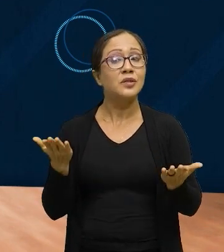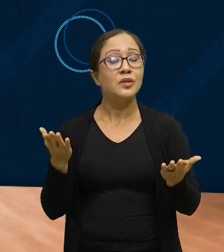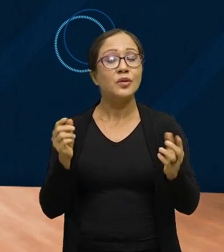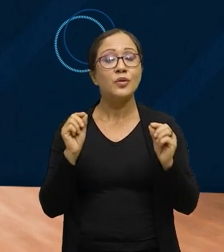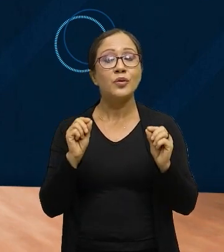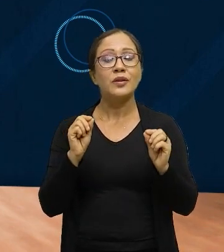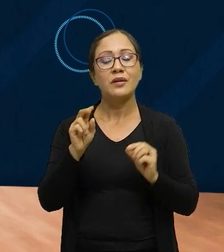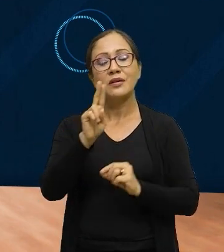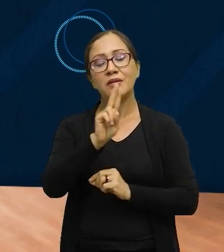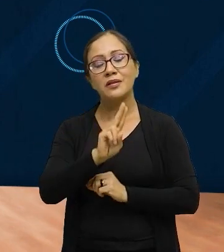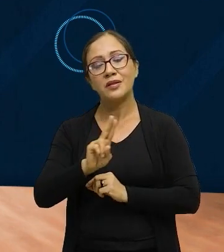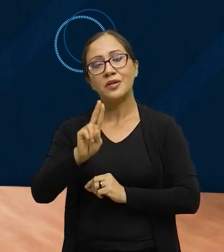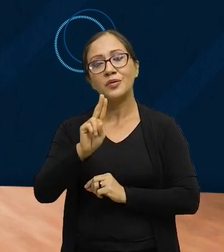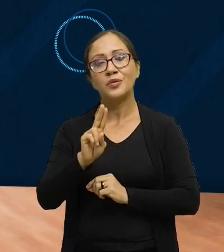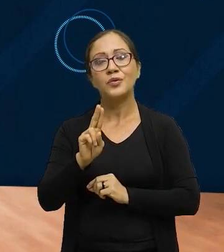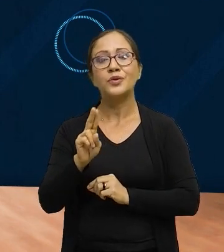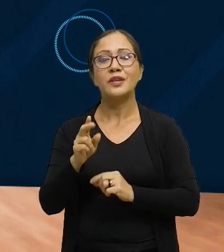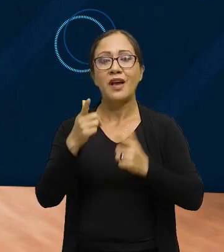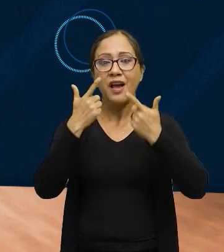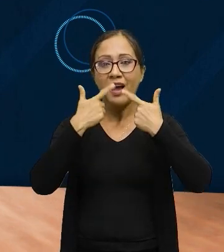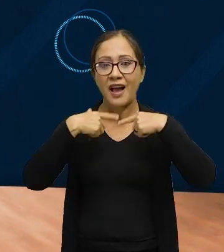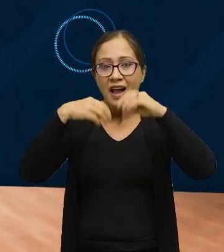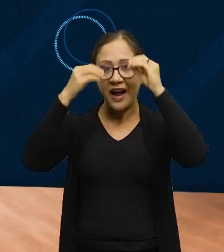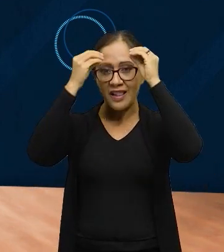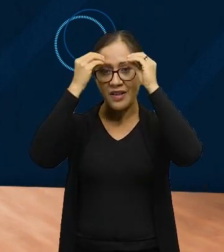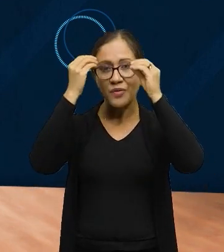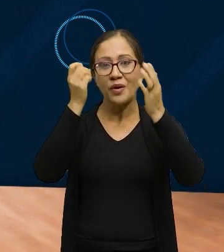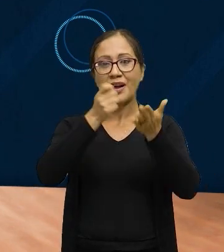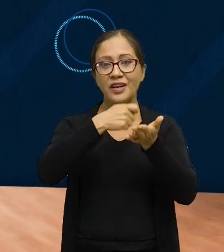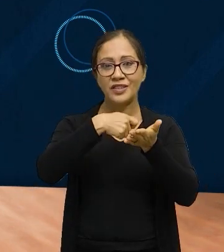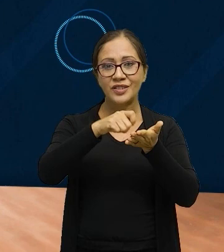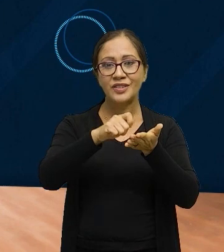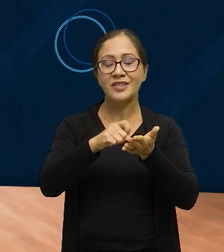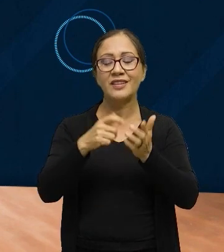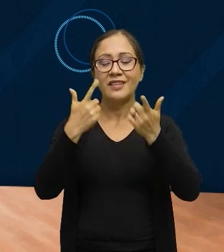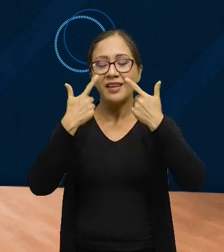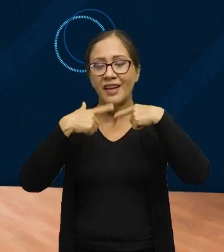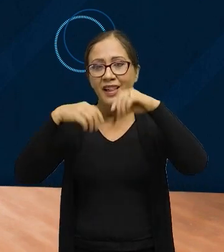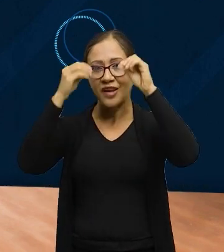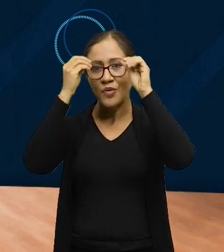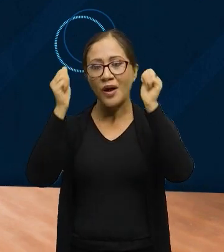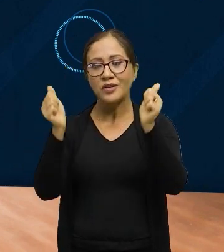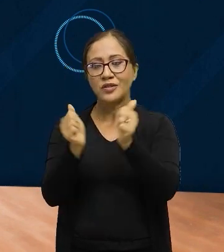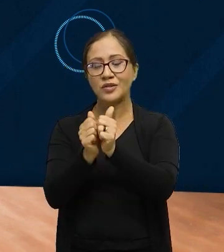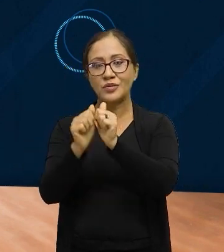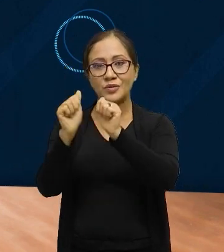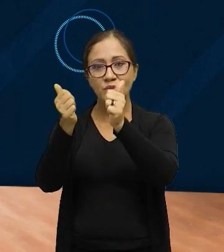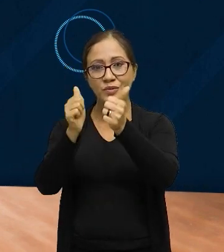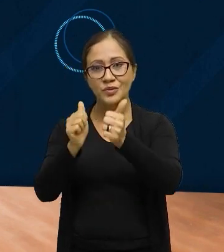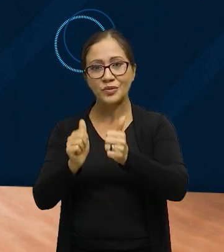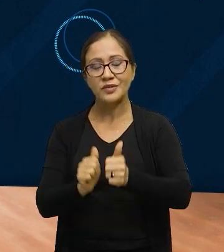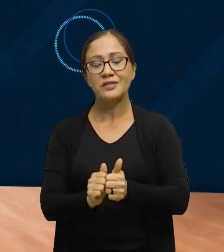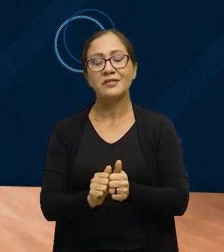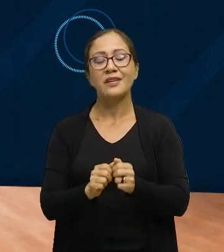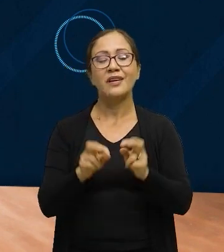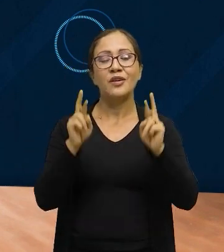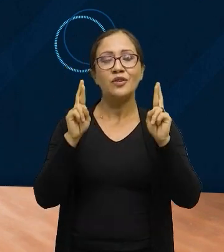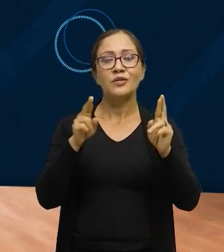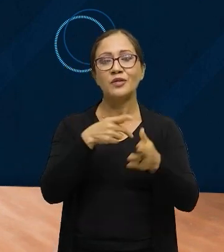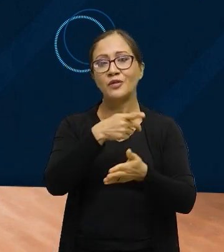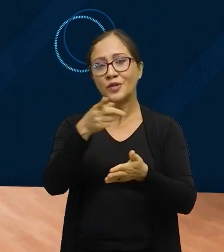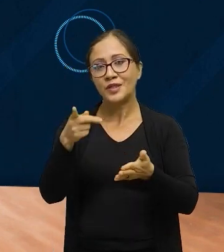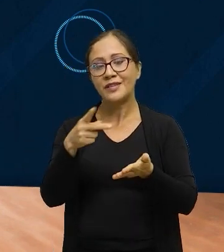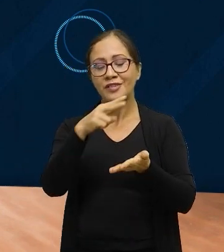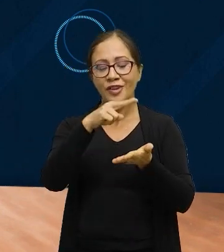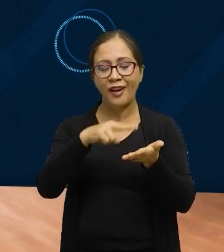que utilizam da linguagem verbal e não verbal. Espero que vocês se tornem leitores desse